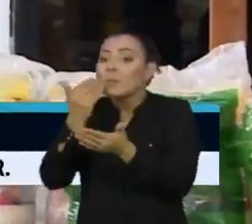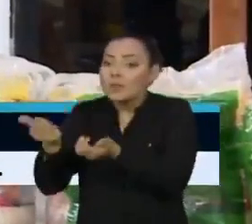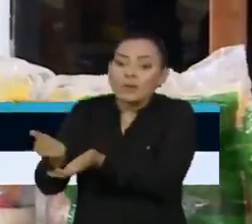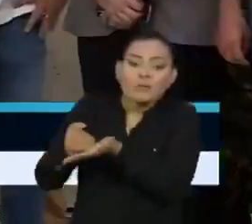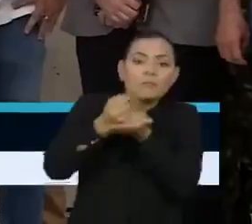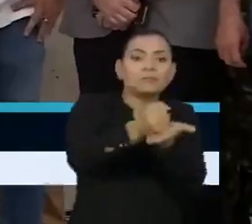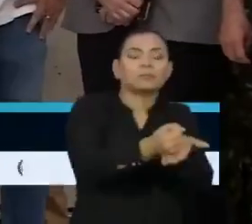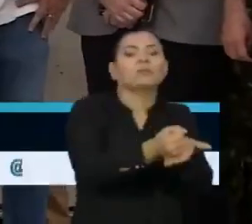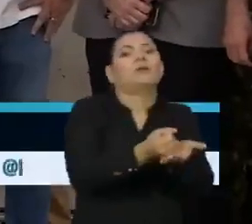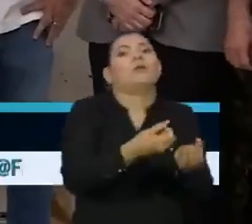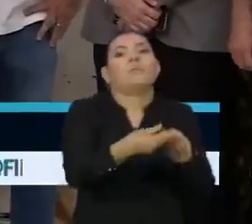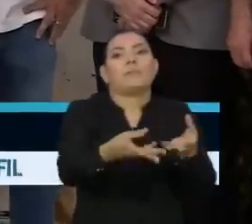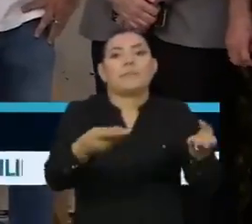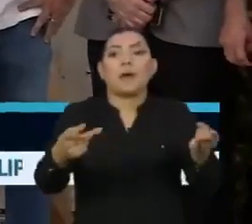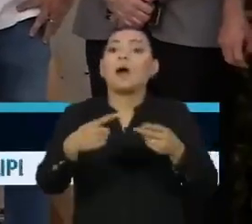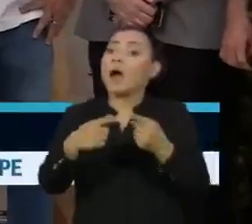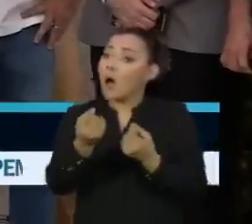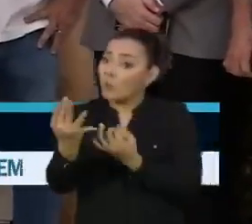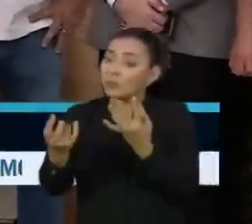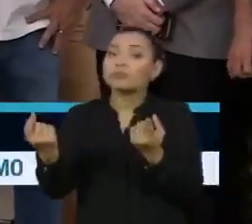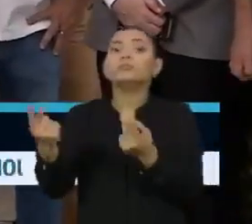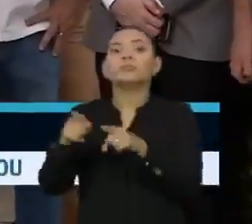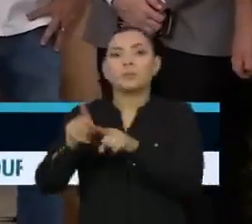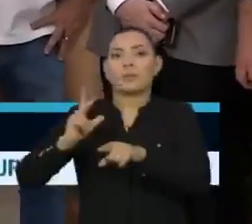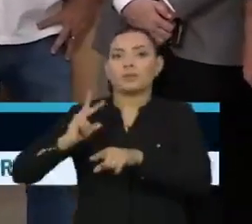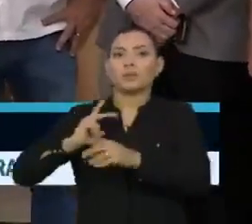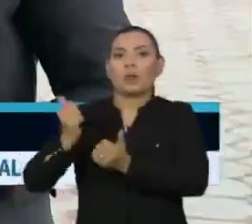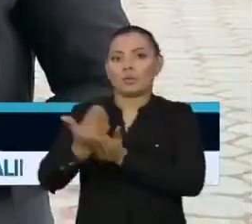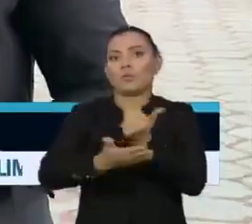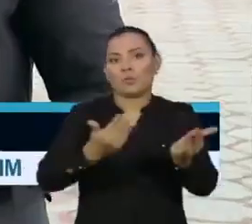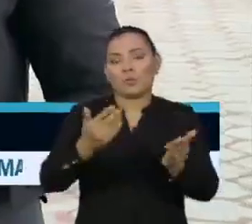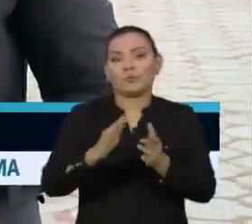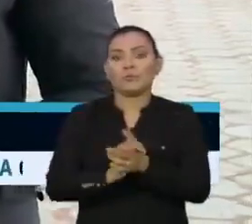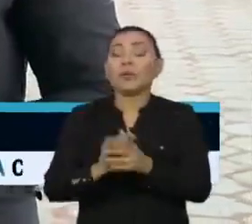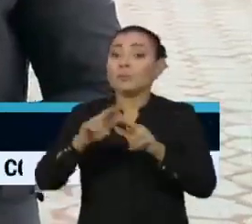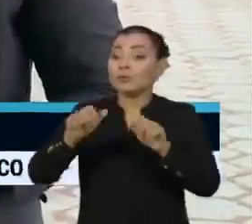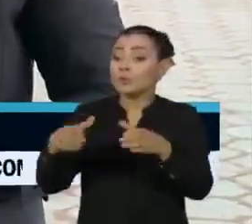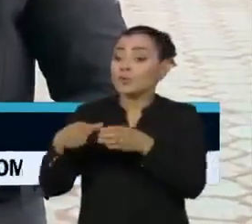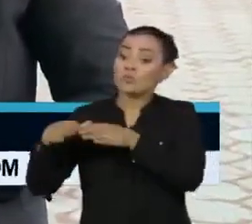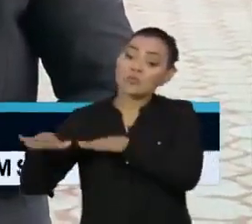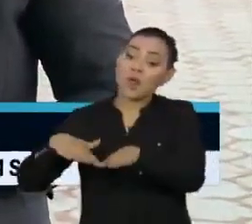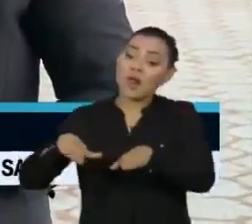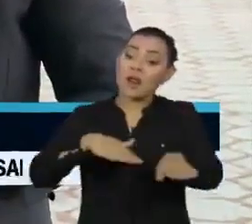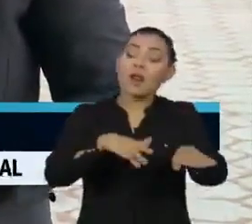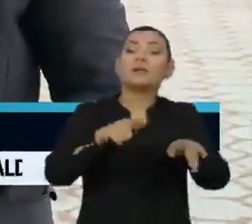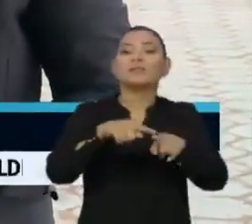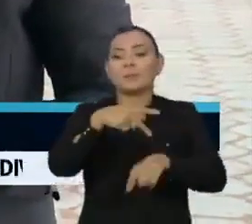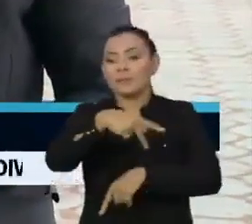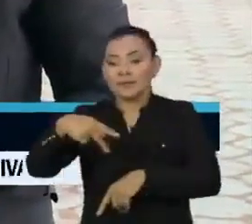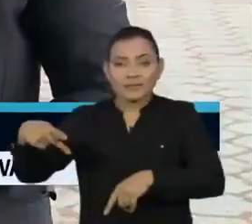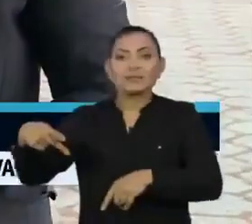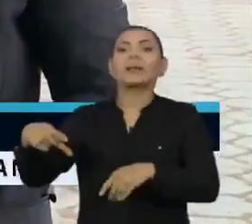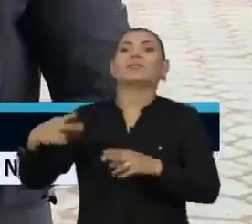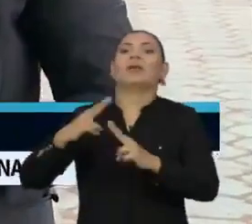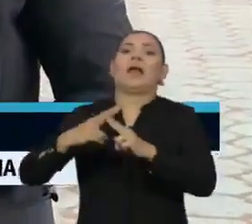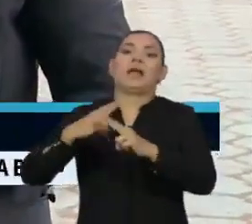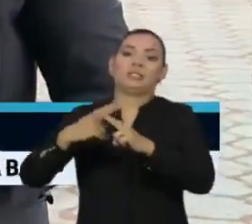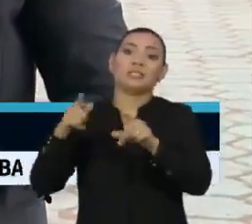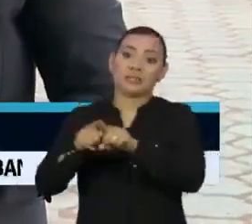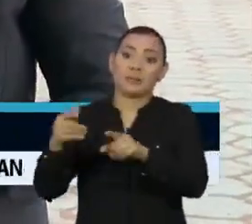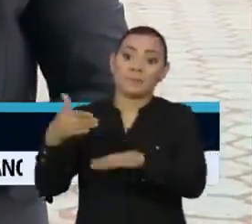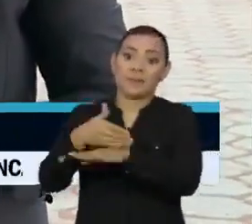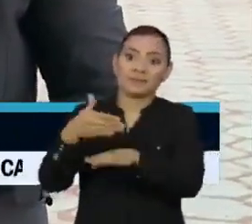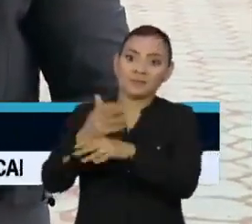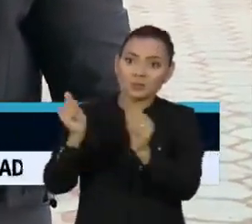cestas. Muitas também foram doadas pela iniciativa privada. Na comitiva ainda estavam o presidente da Caixa Econômica